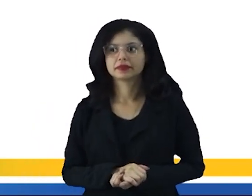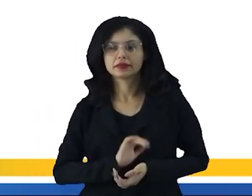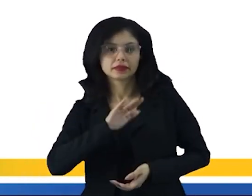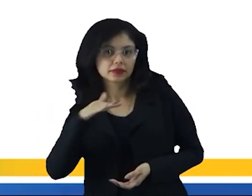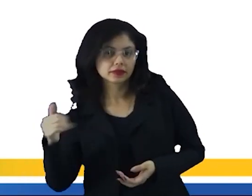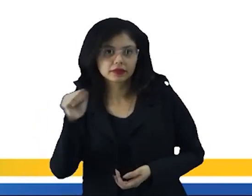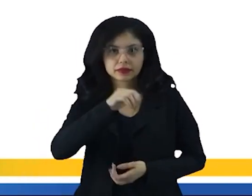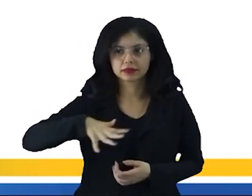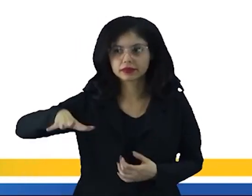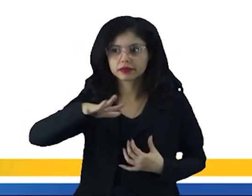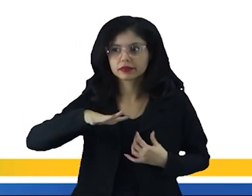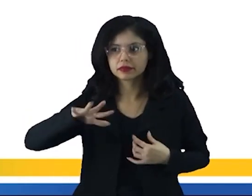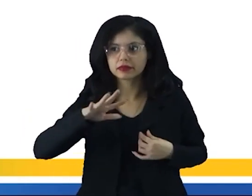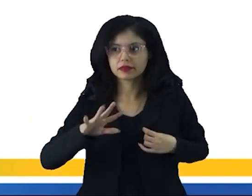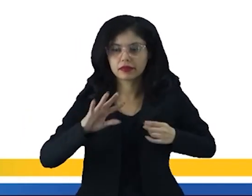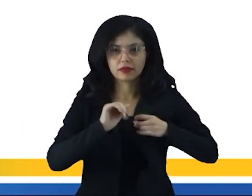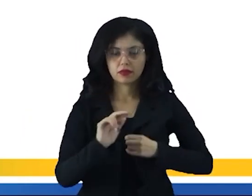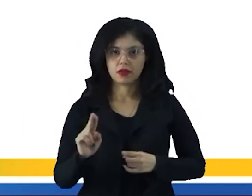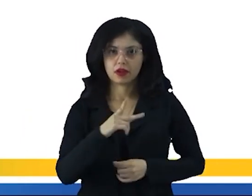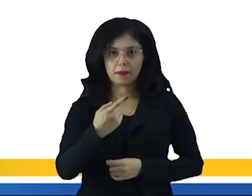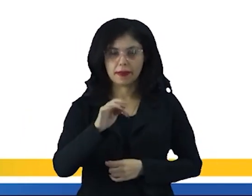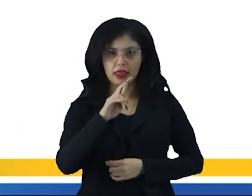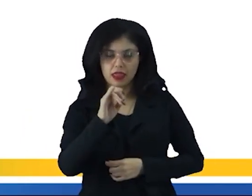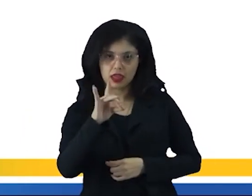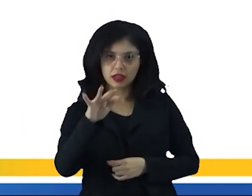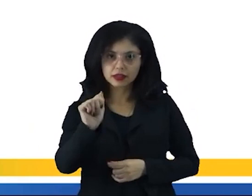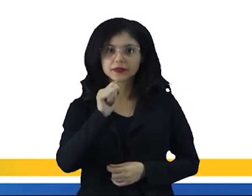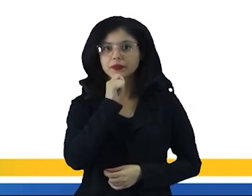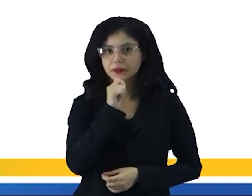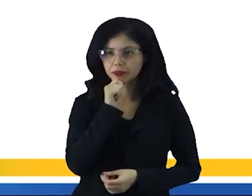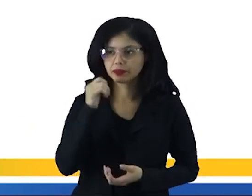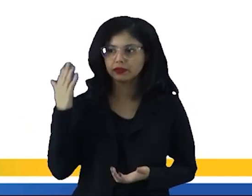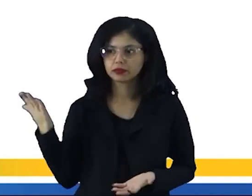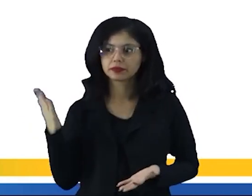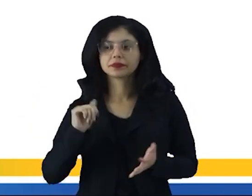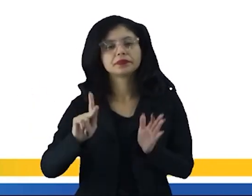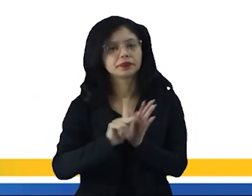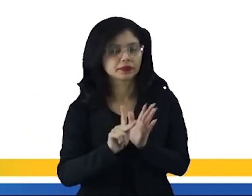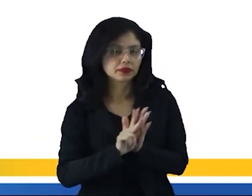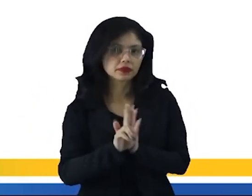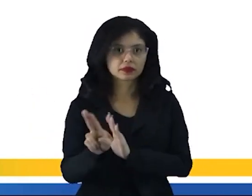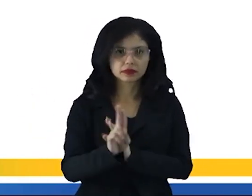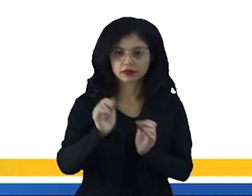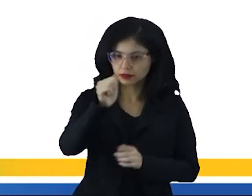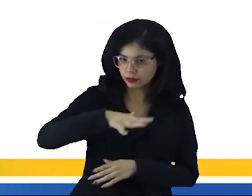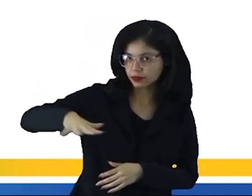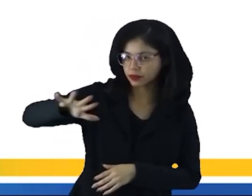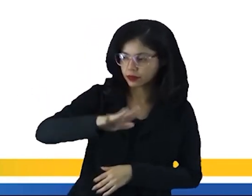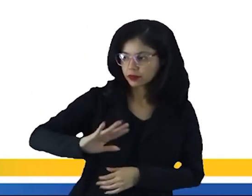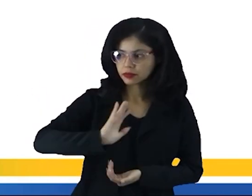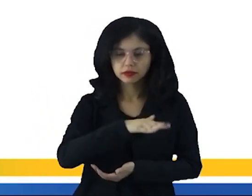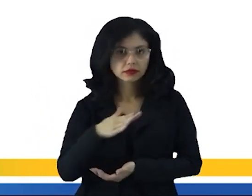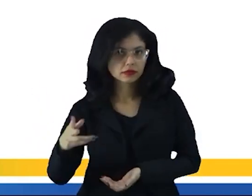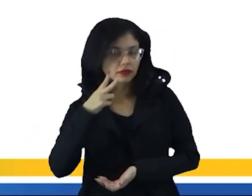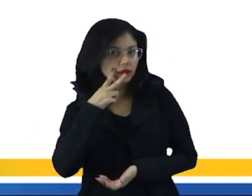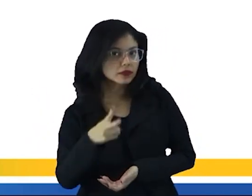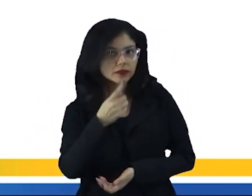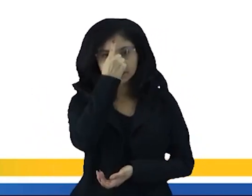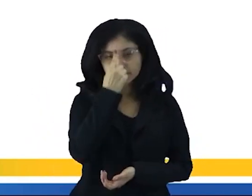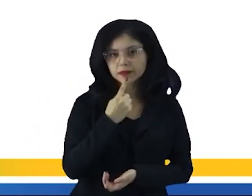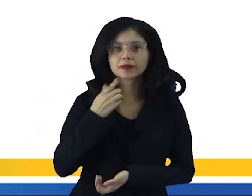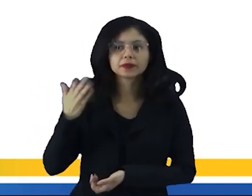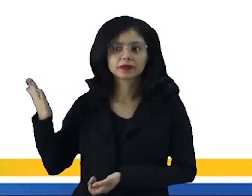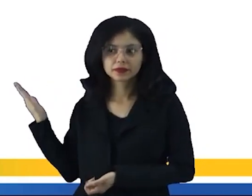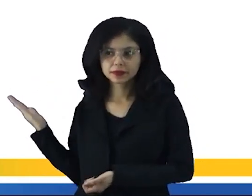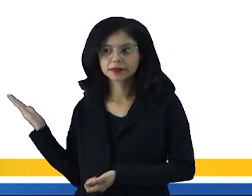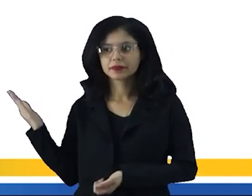Quanto aos campos temperados ou as chamadas pradarias, o próprio nome diz campos, né? Porque quando a gente olha para uma imagem